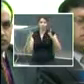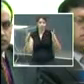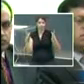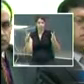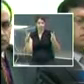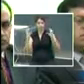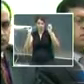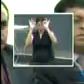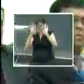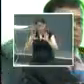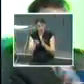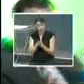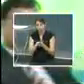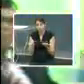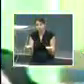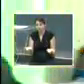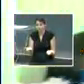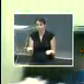bênção chega.